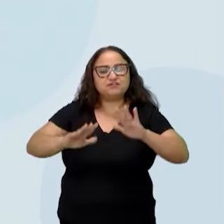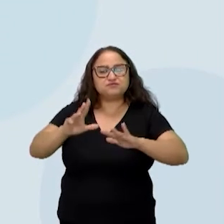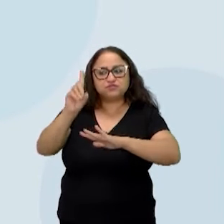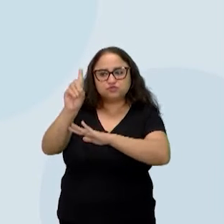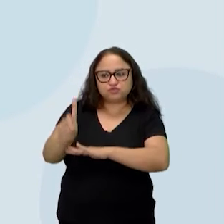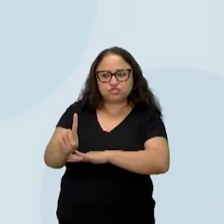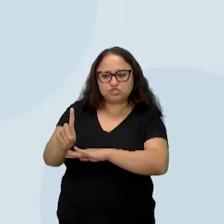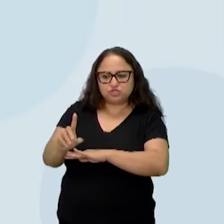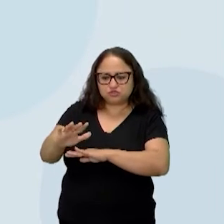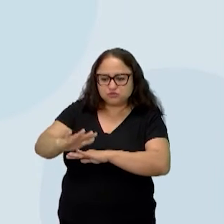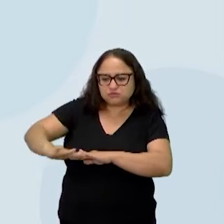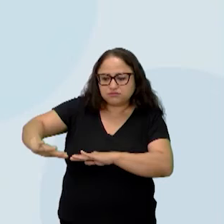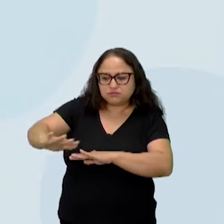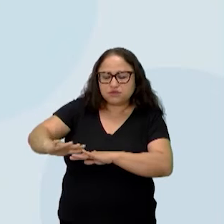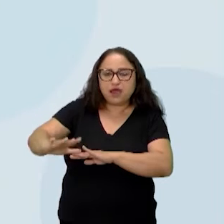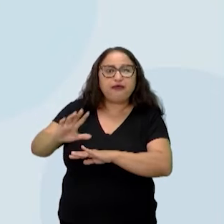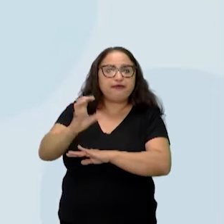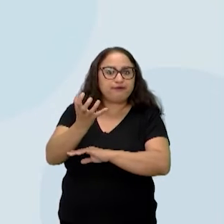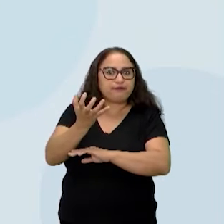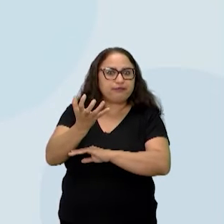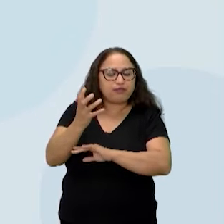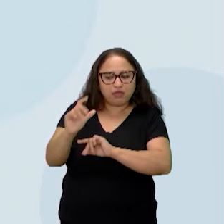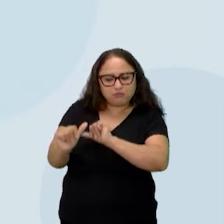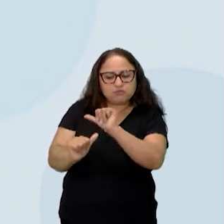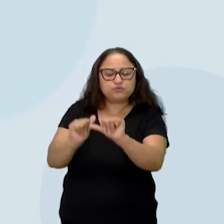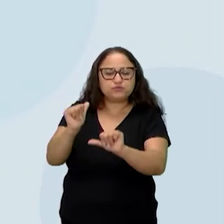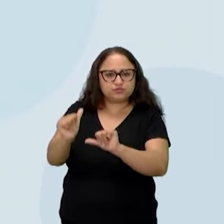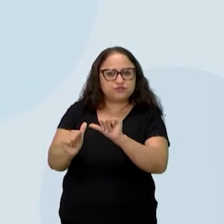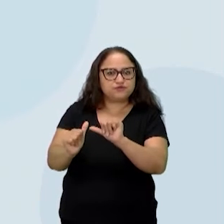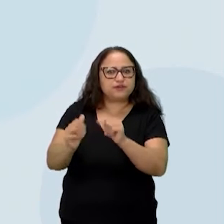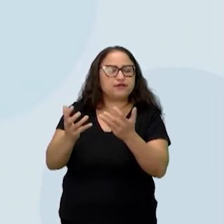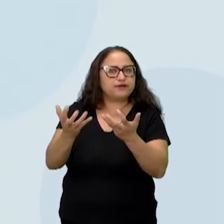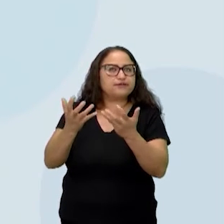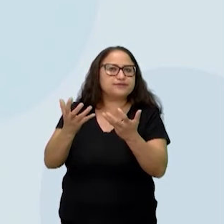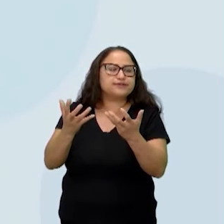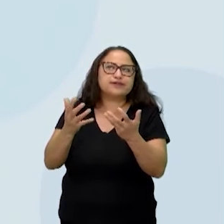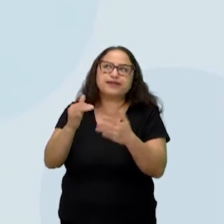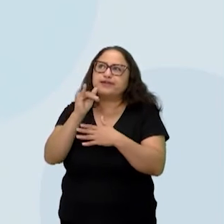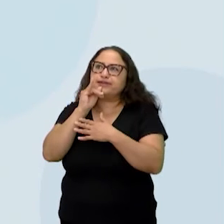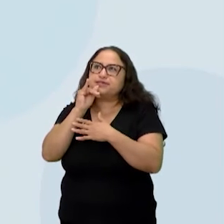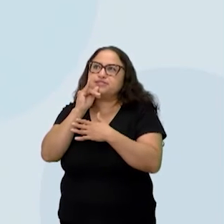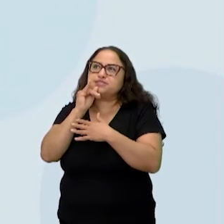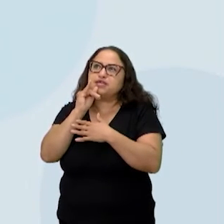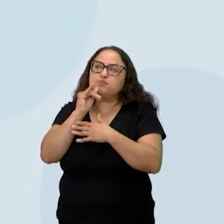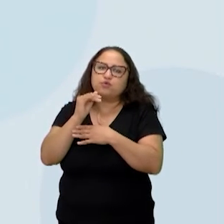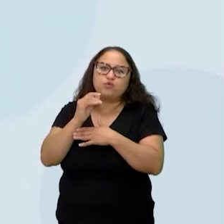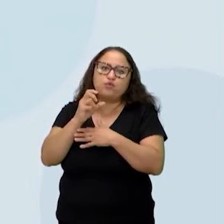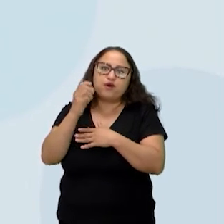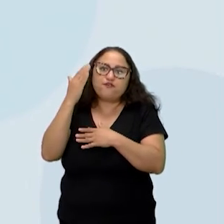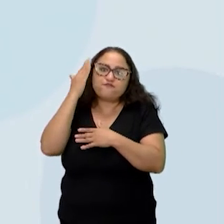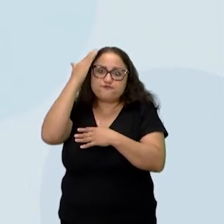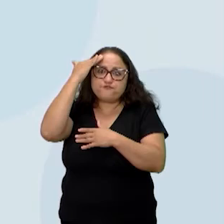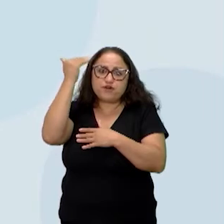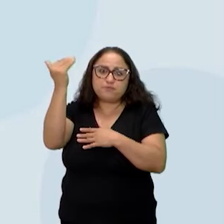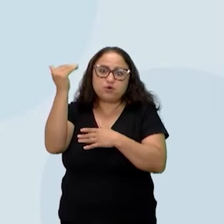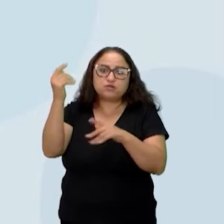cena, ele quer modificar um pouco. Ele quer pegar, por exemplo, uma obra clássica de Shakespeare, mas ele quer trazer para uma roupagem mais